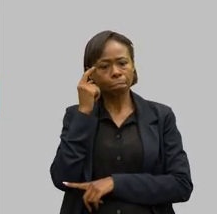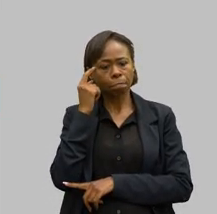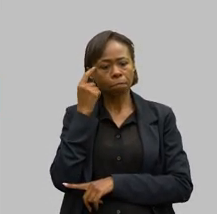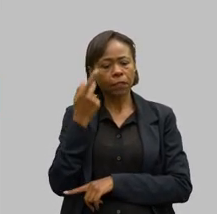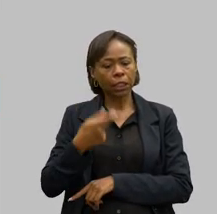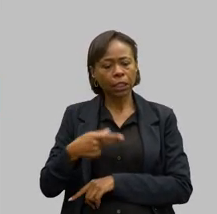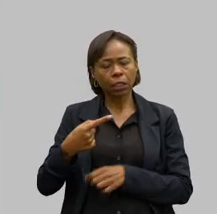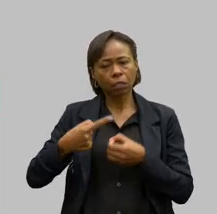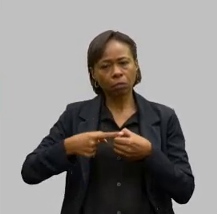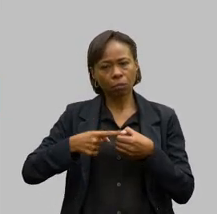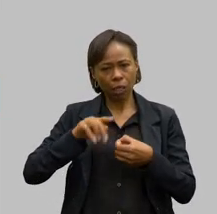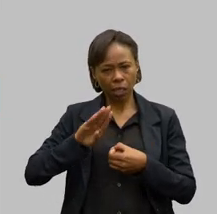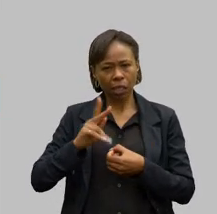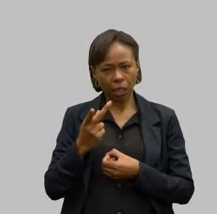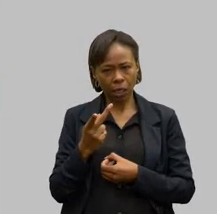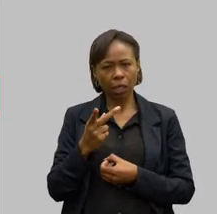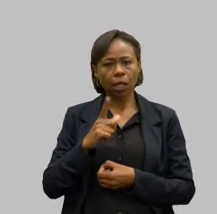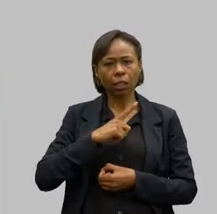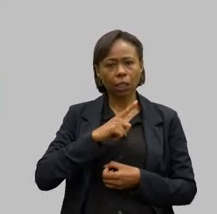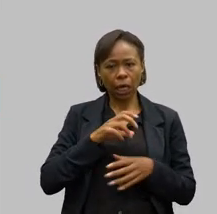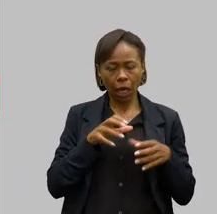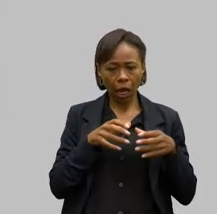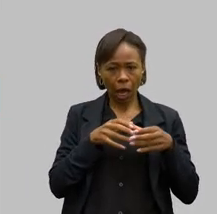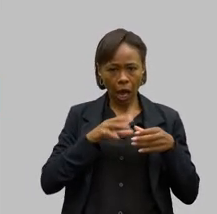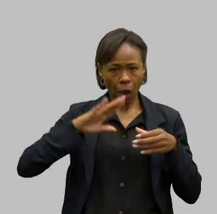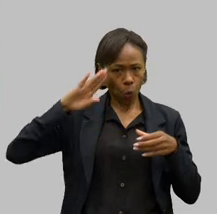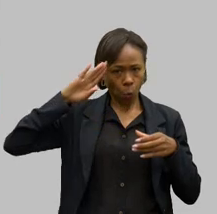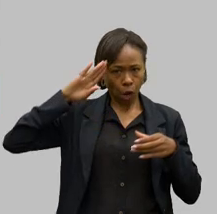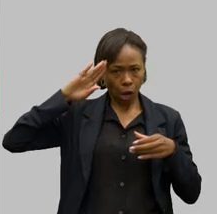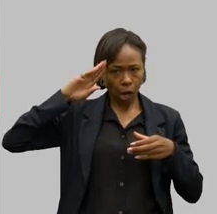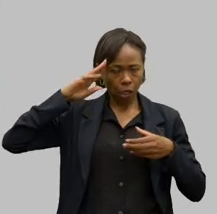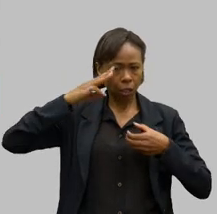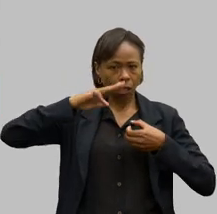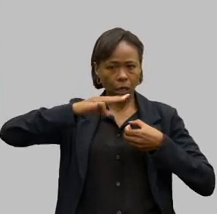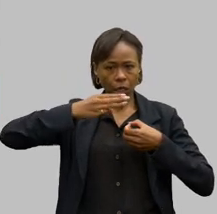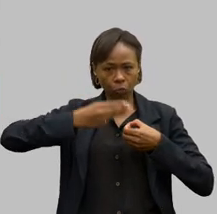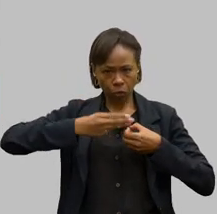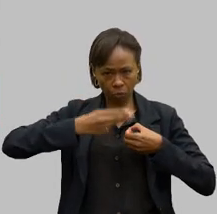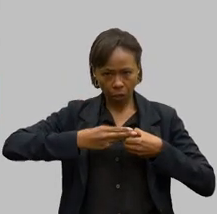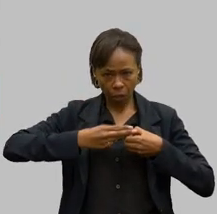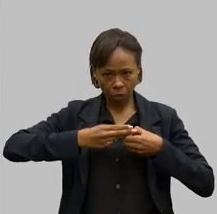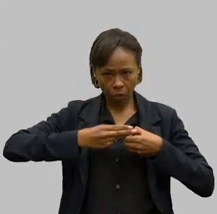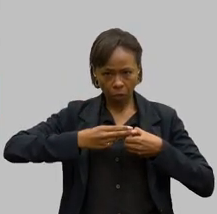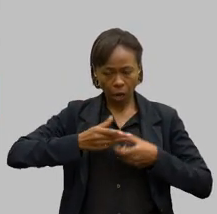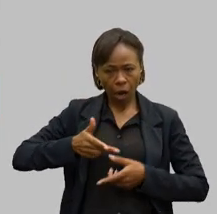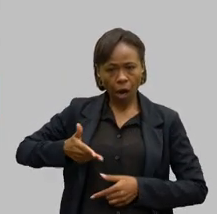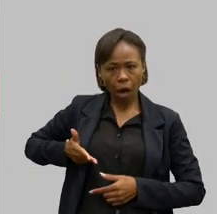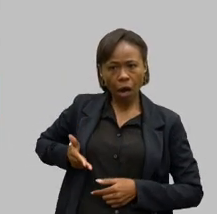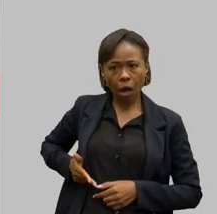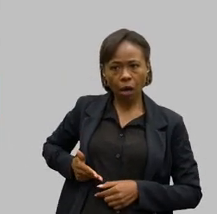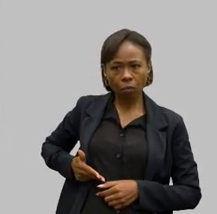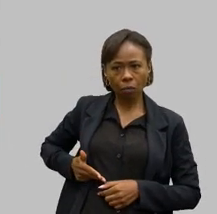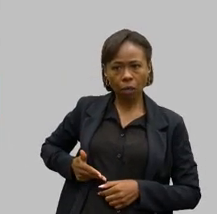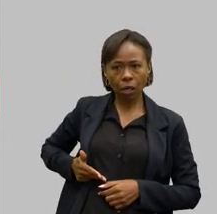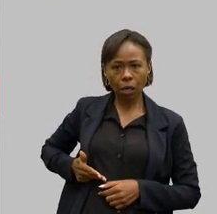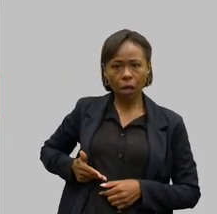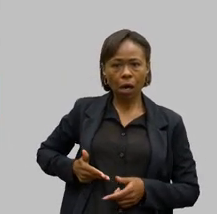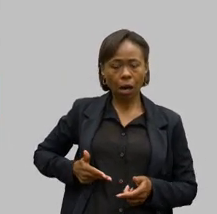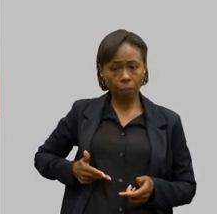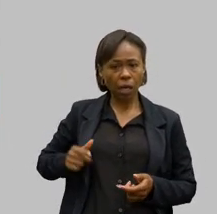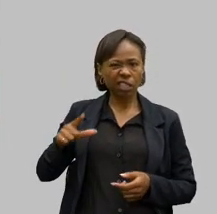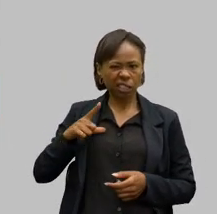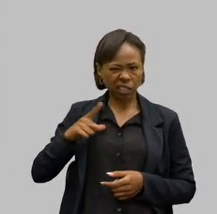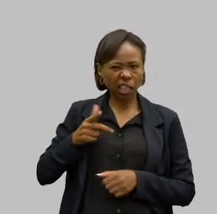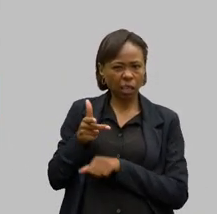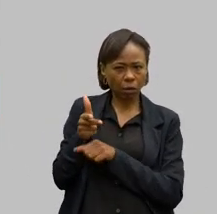Horizonte, nós temos a guarda municipal que ela é armada e faz a segurança do patrimônio, não isso? Não temos isso? Algumas